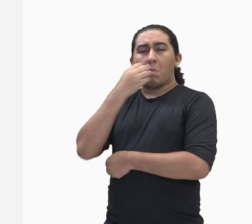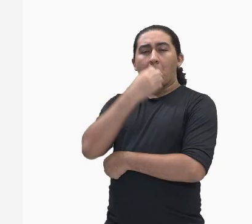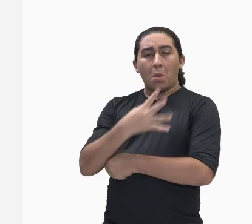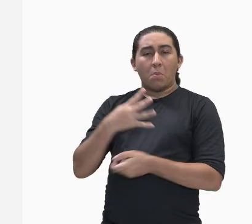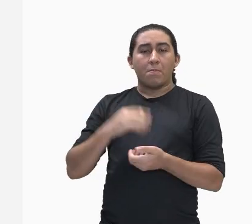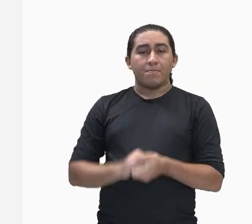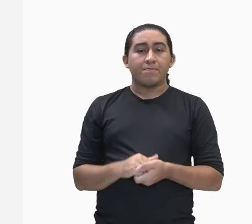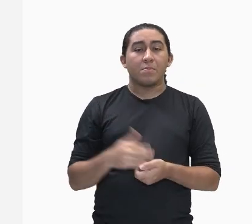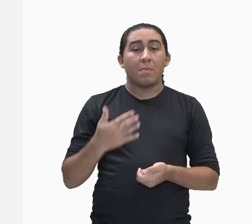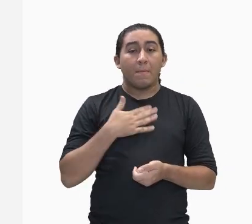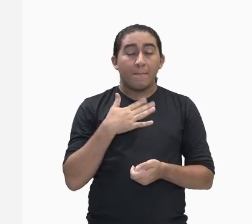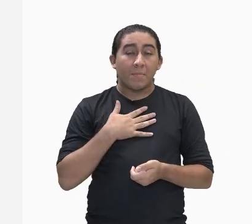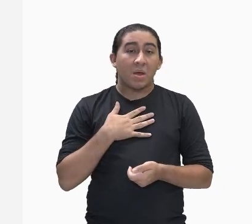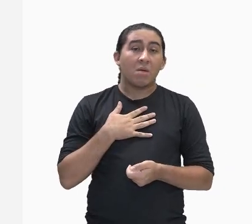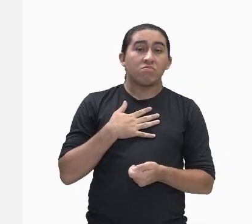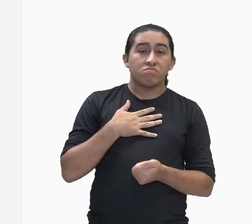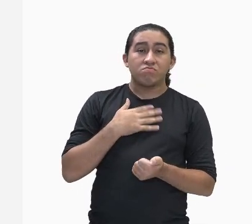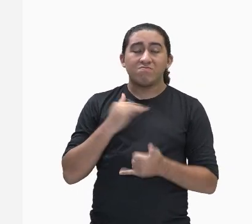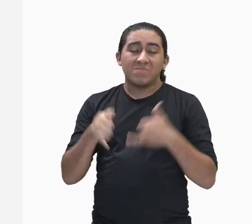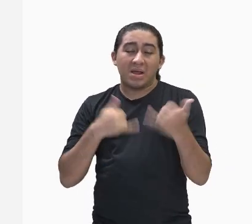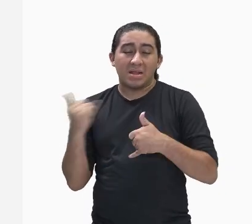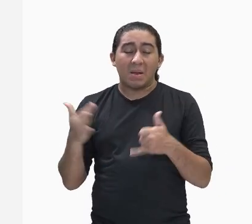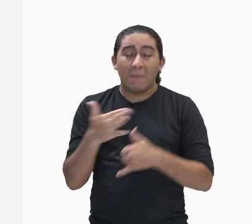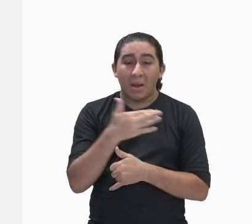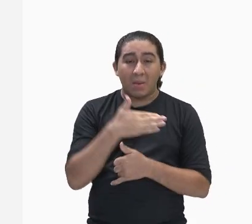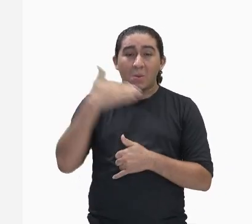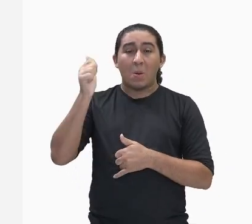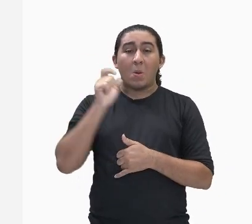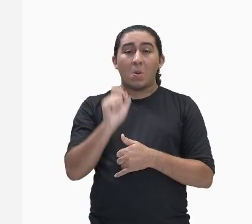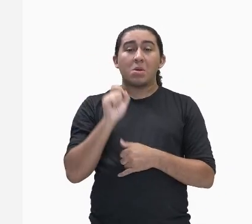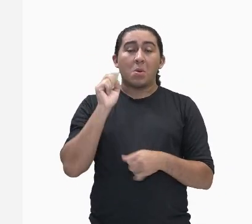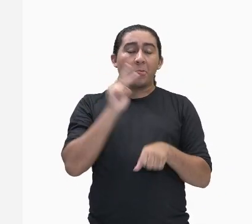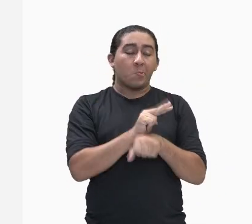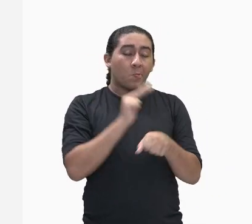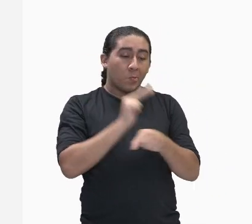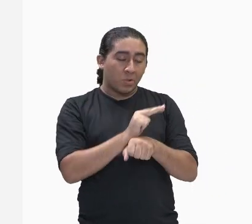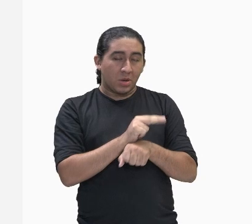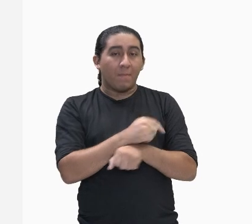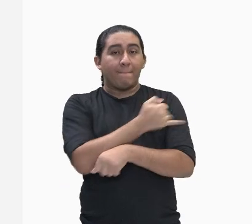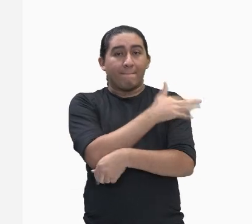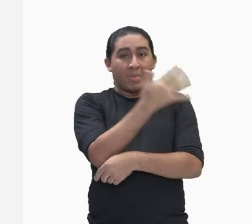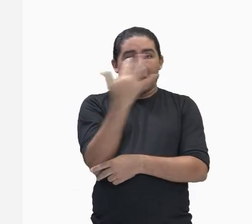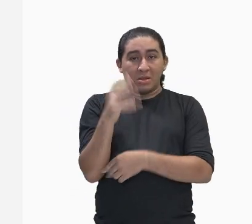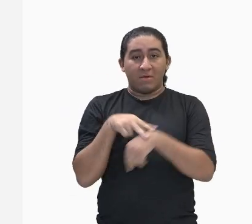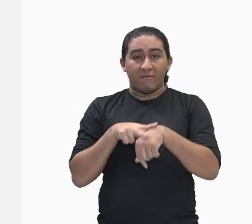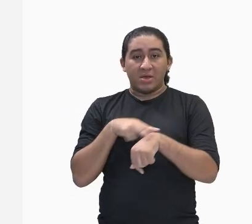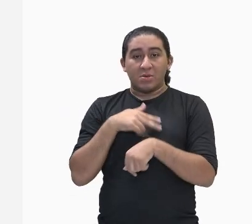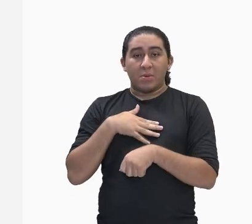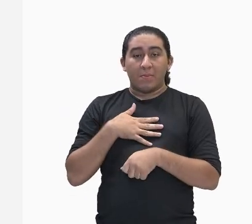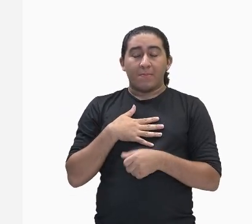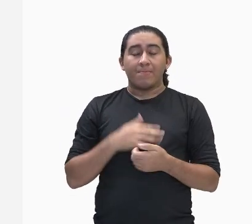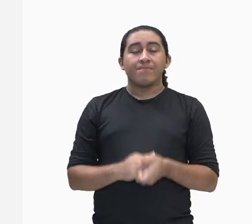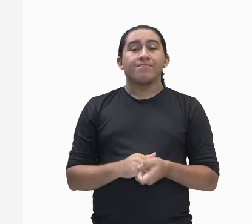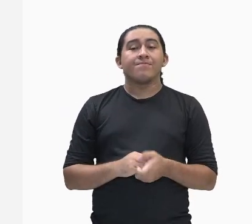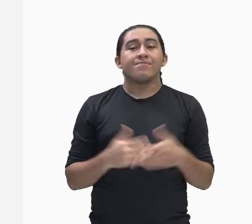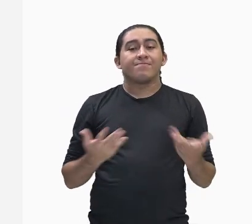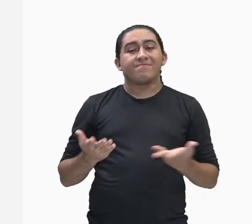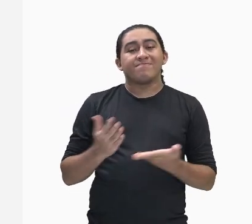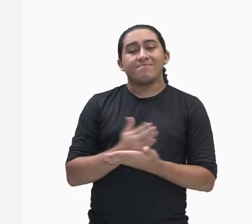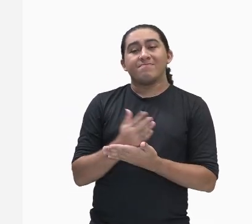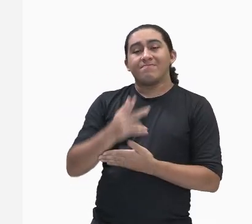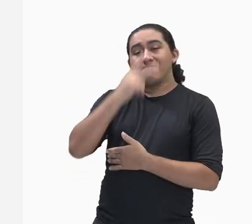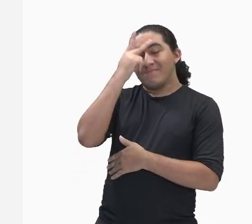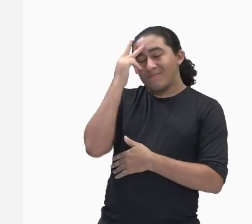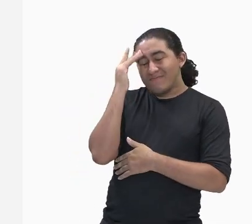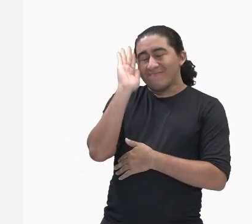Meu passatempo agora é cuidar das minhas plantas. Né? Muita gente já chegou,